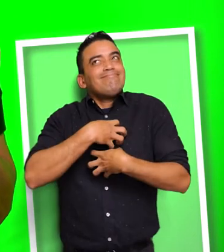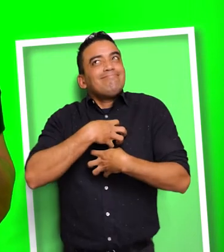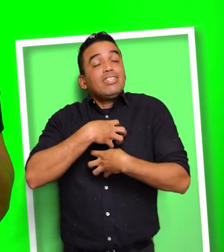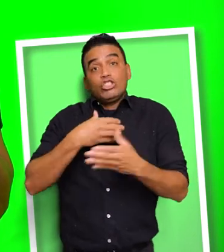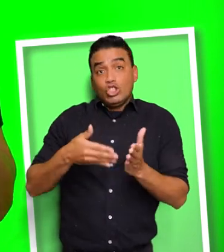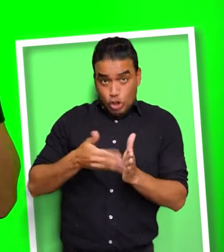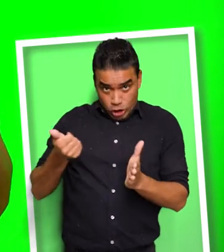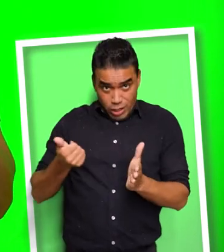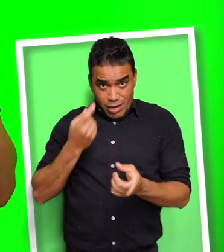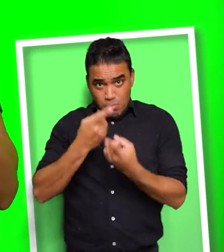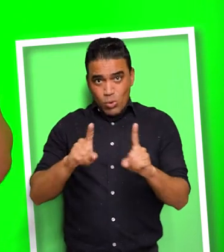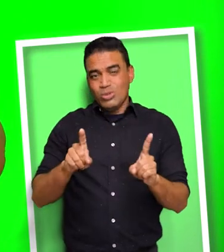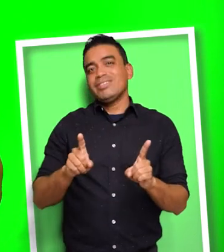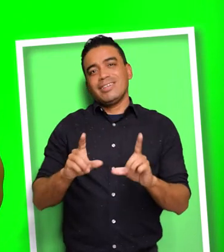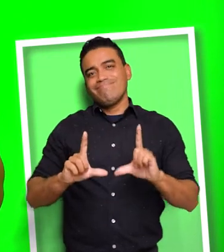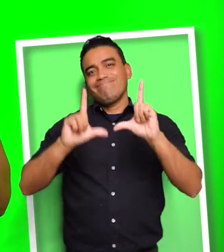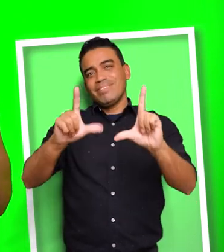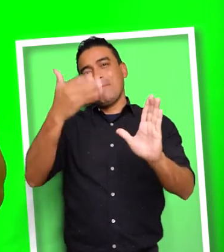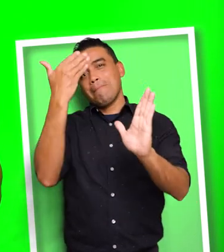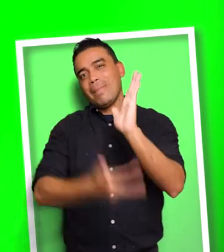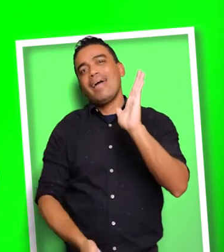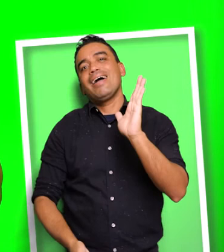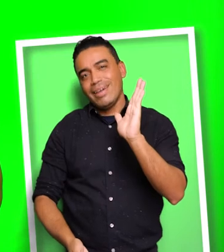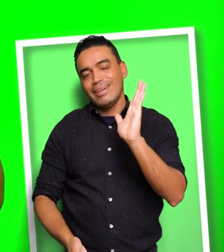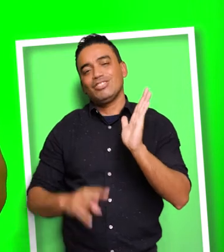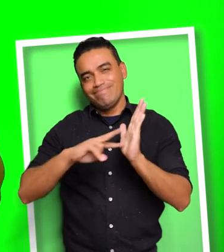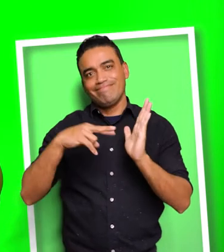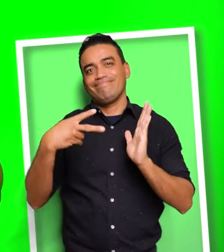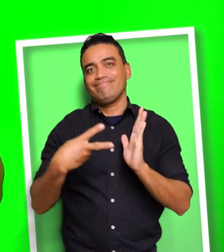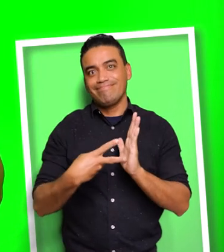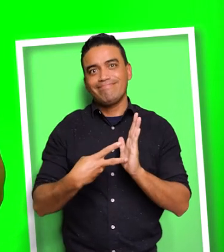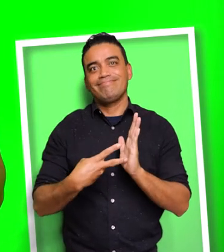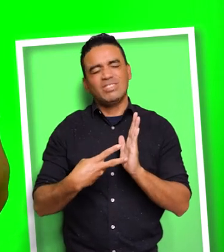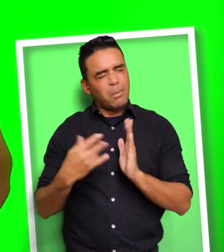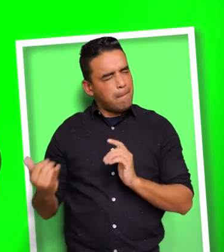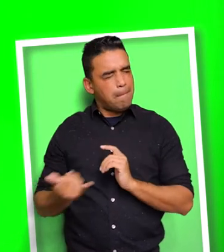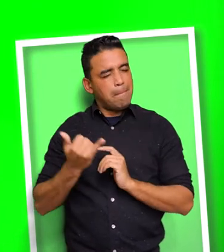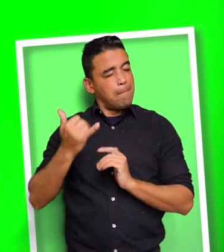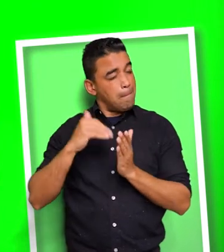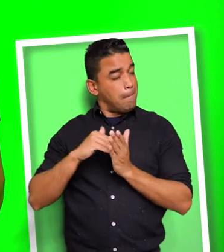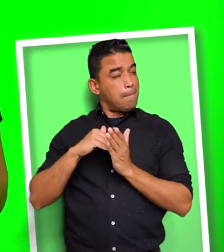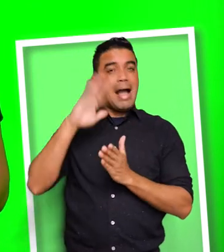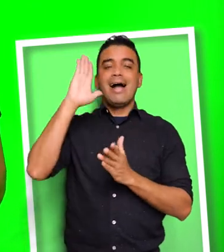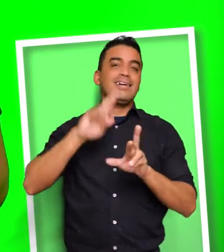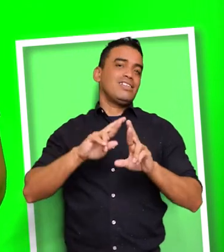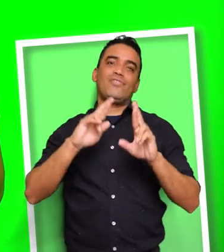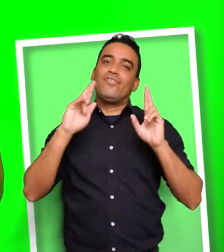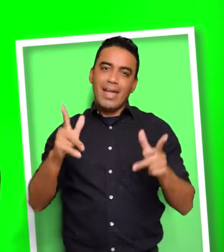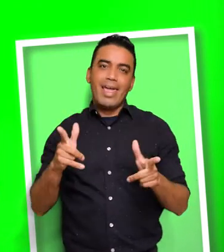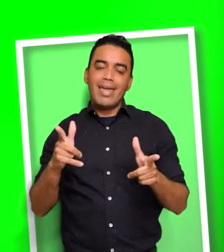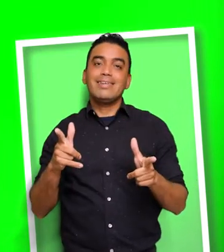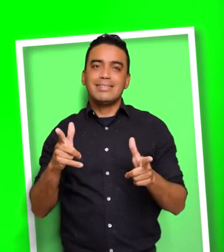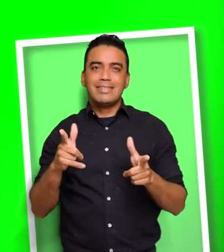você perde a cena, perde o sentido. Essa é a grande, eu acho que é a grande questão e a grande diferença